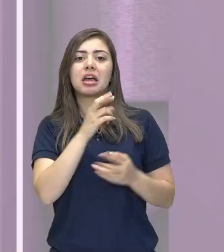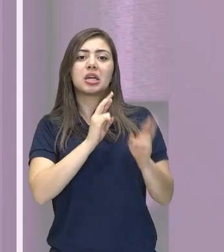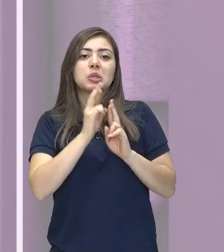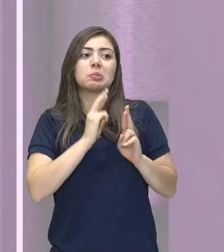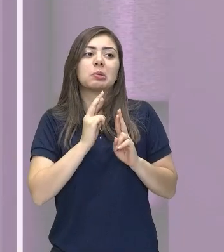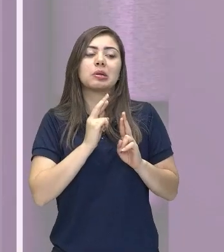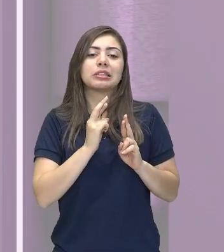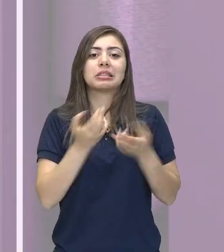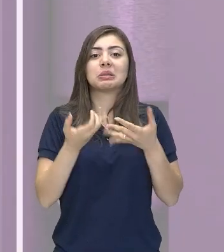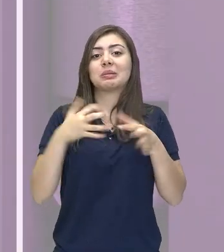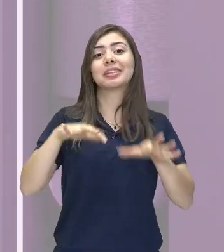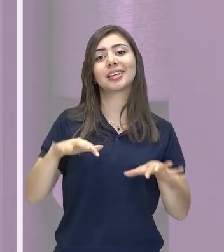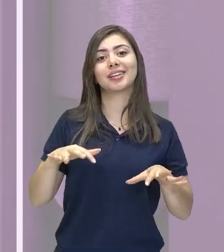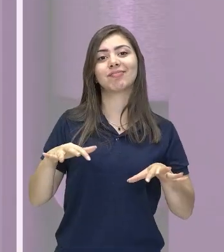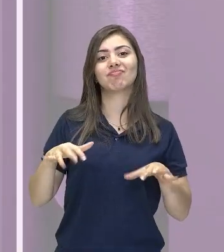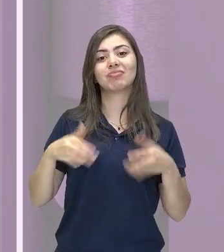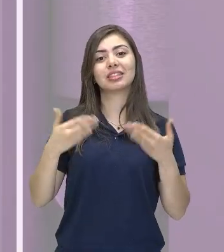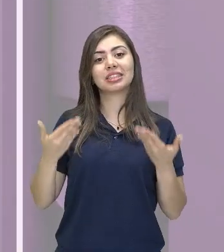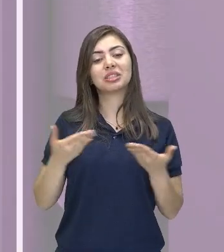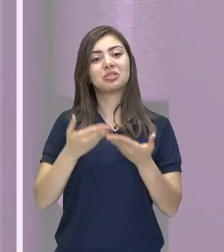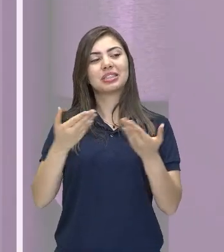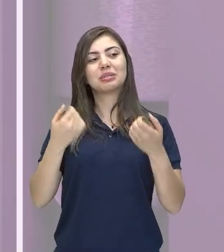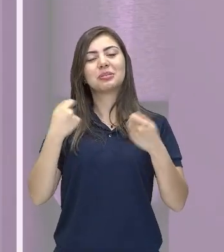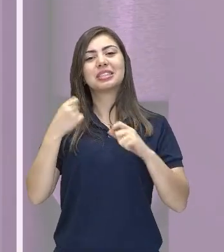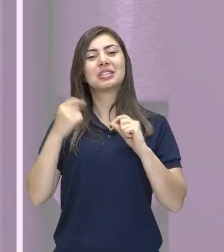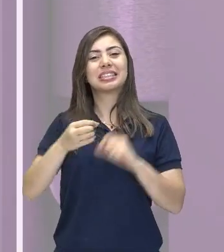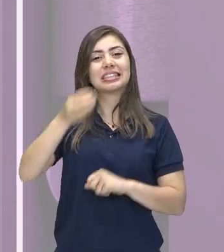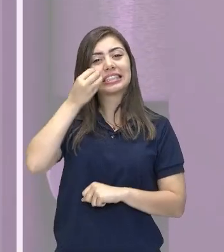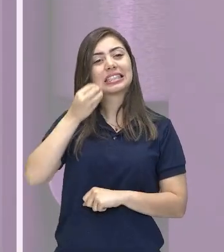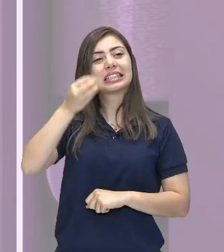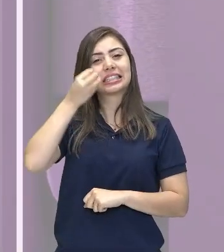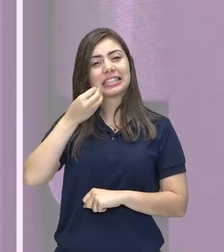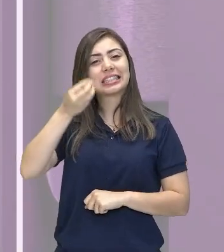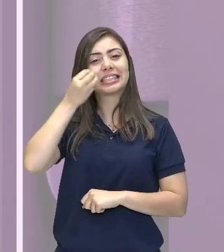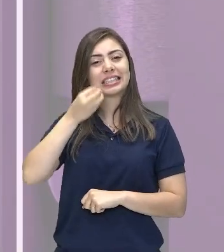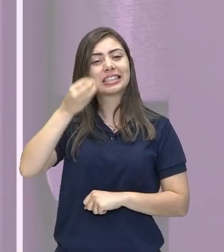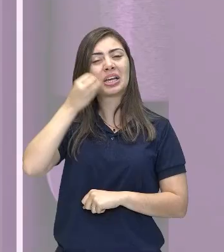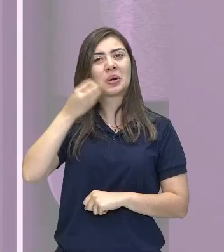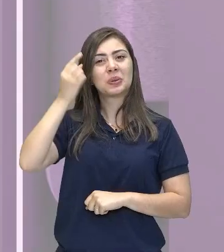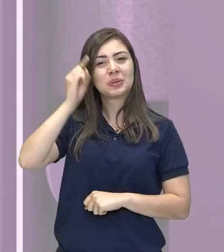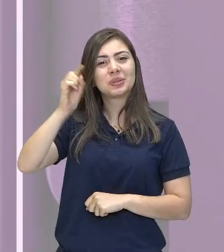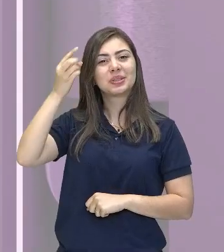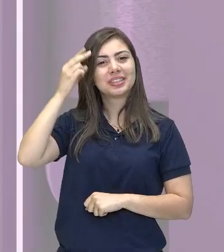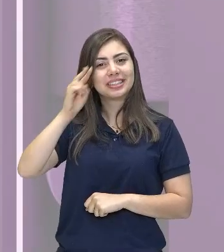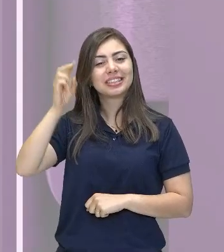tem para fazer, né? E aí você tem que insistir, às vezes num dia, 2 dias,